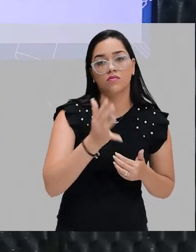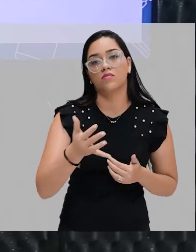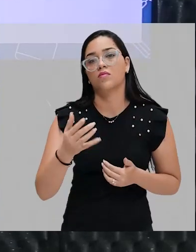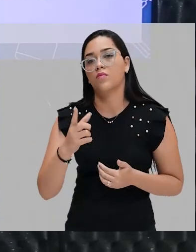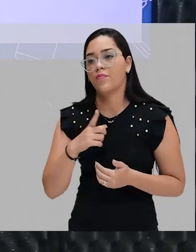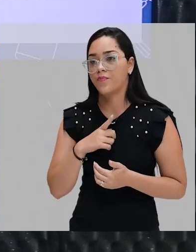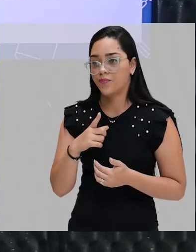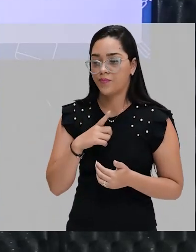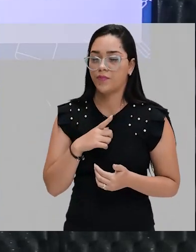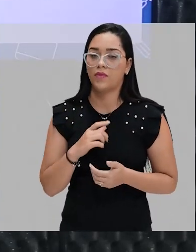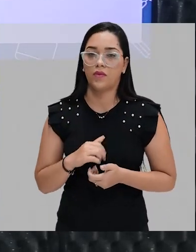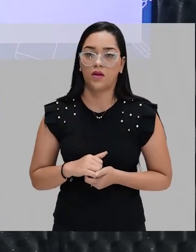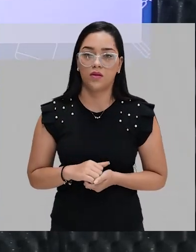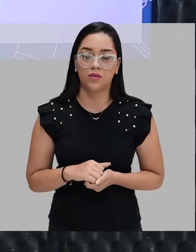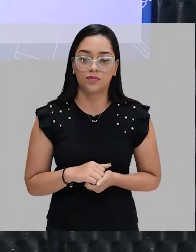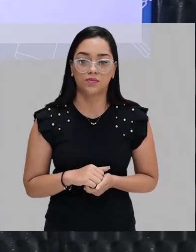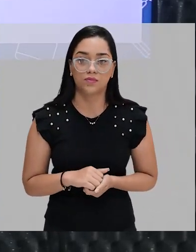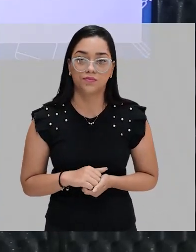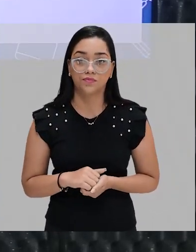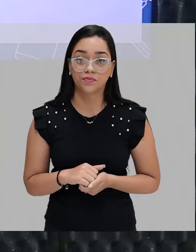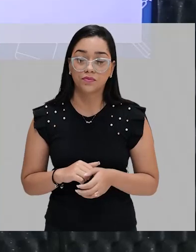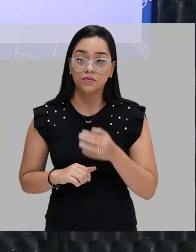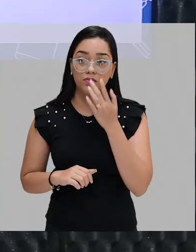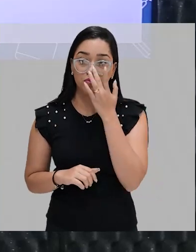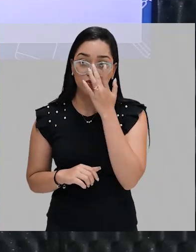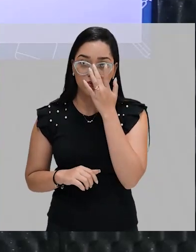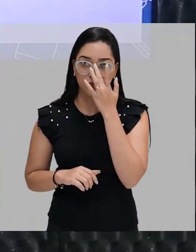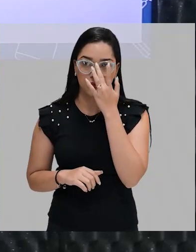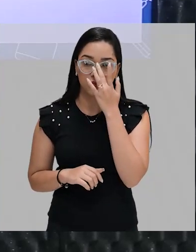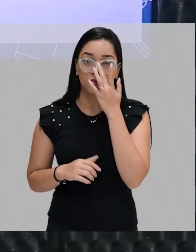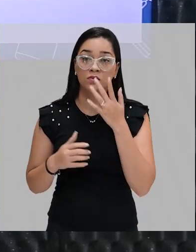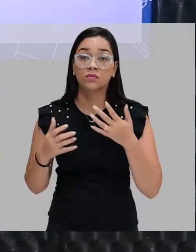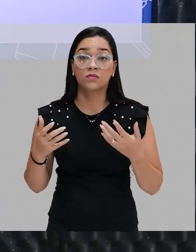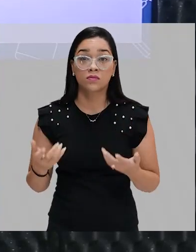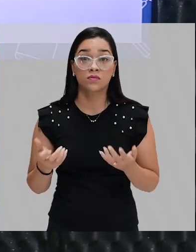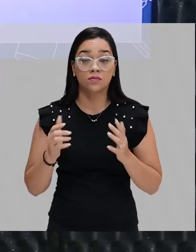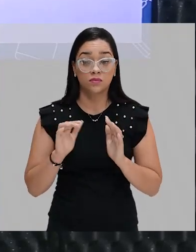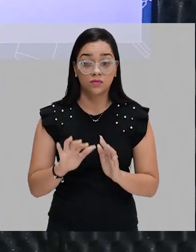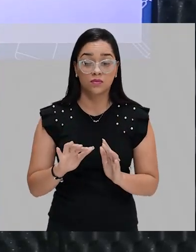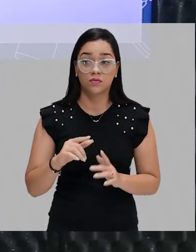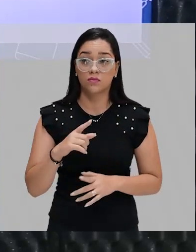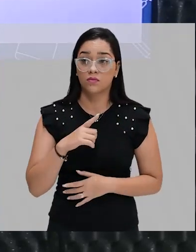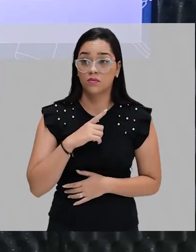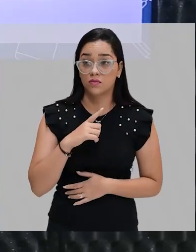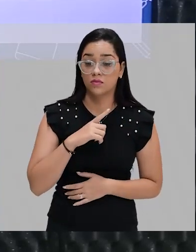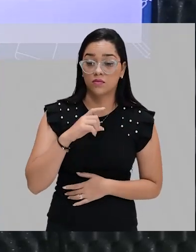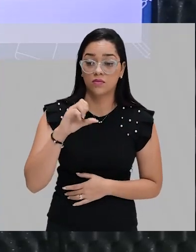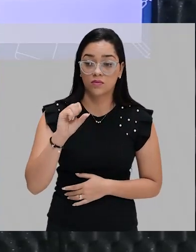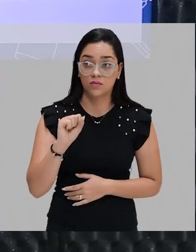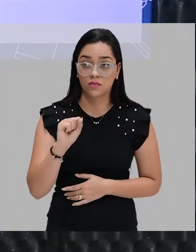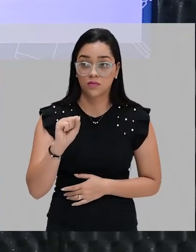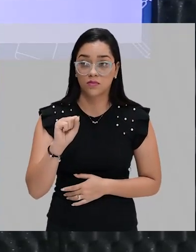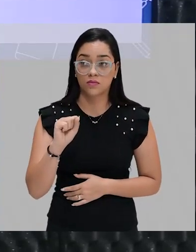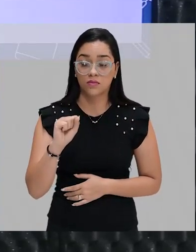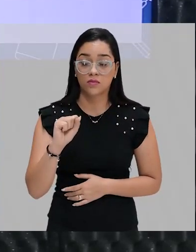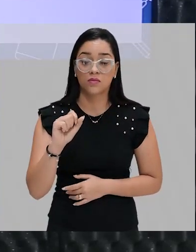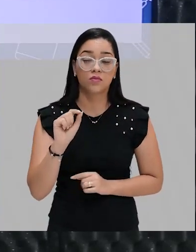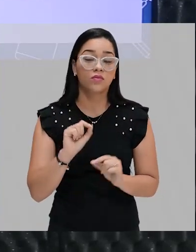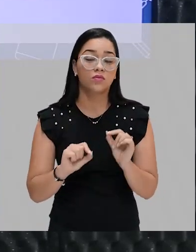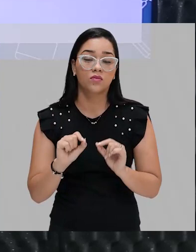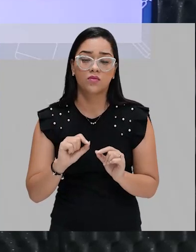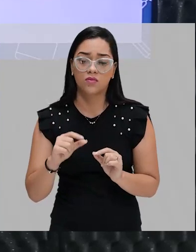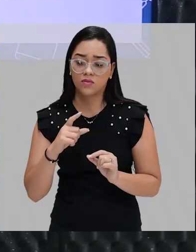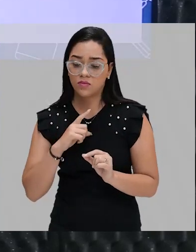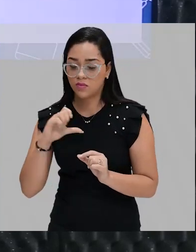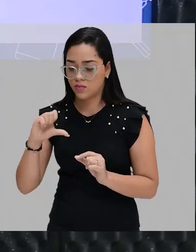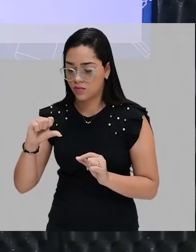o coeficiente de solubilidade, certo? Então, vamos lá. Uma substância A vai apresentar uma